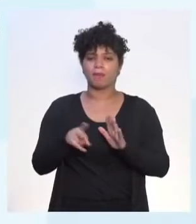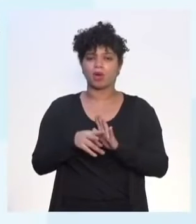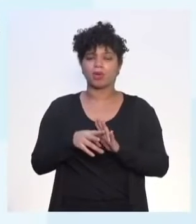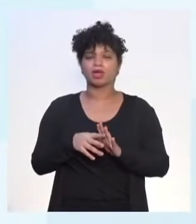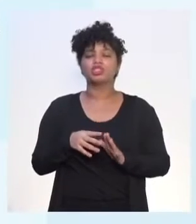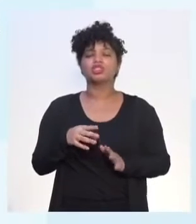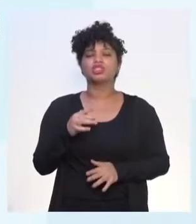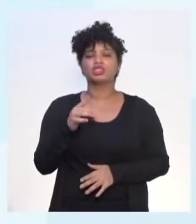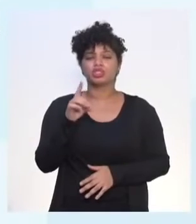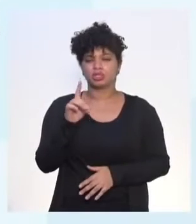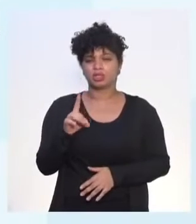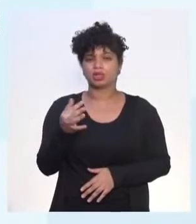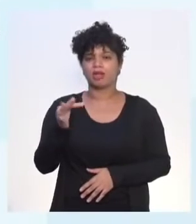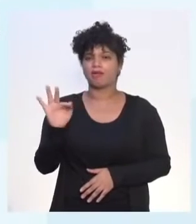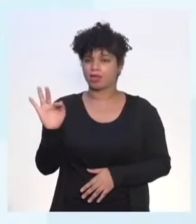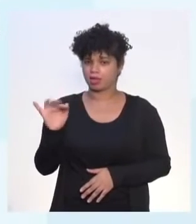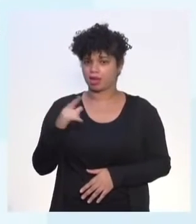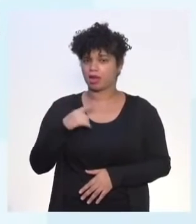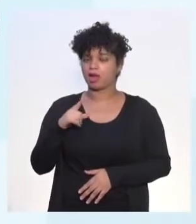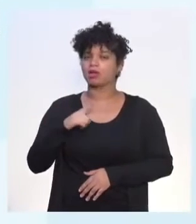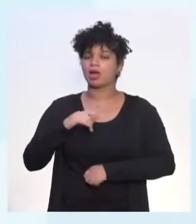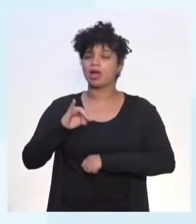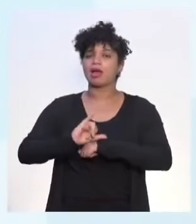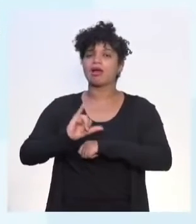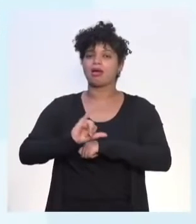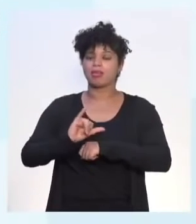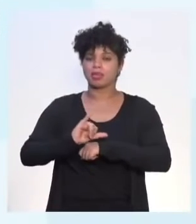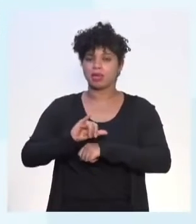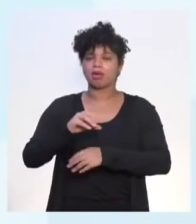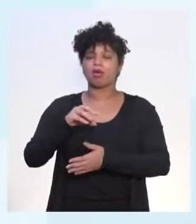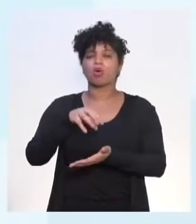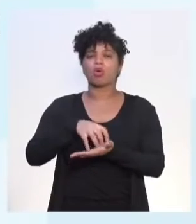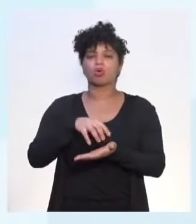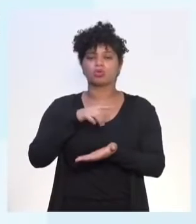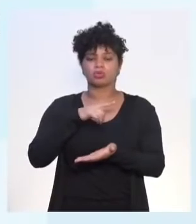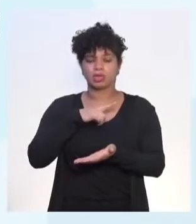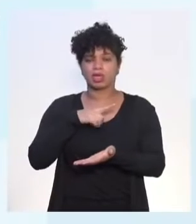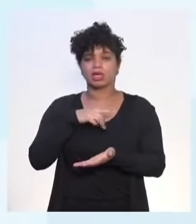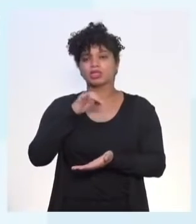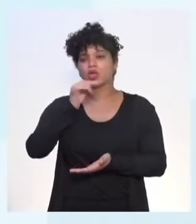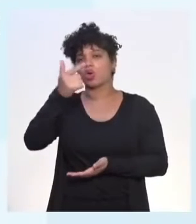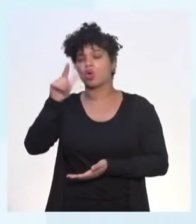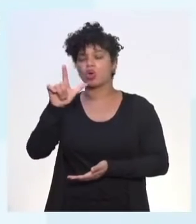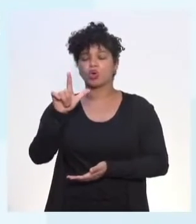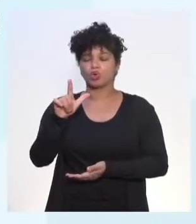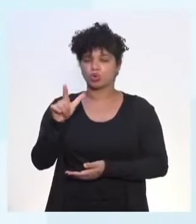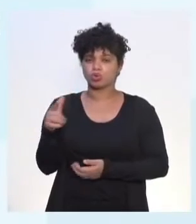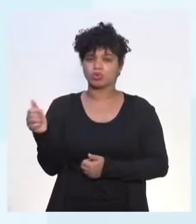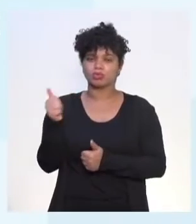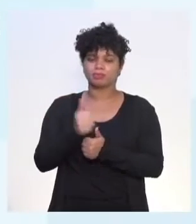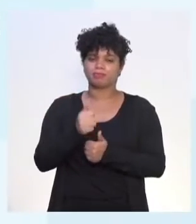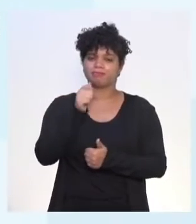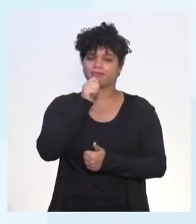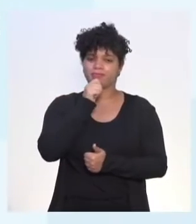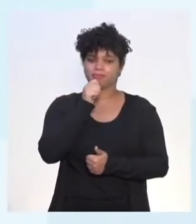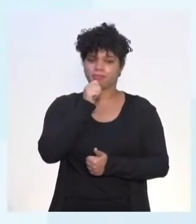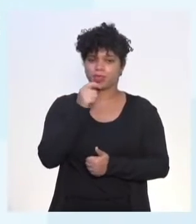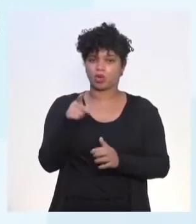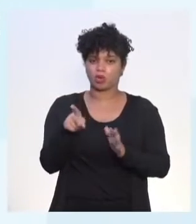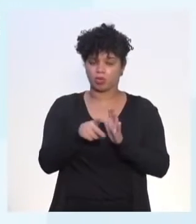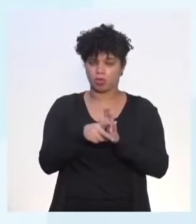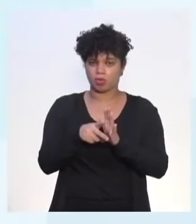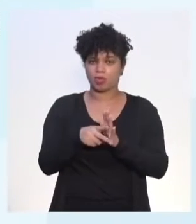Federal, continuando a ser a capital da União, enquanto não se der execução ao disposto no